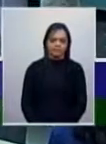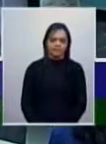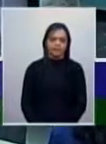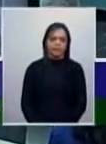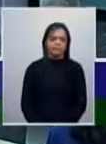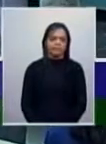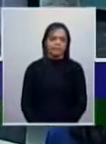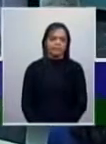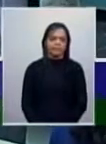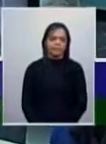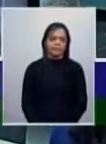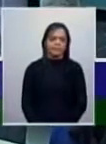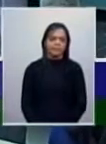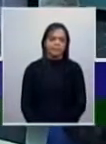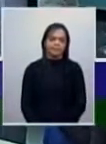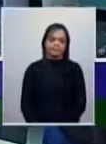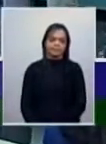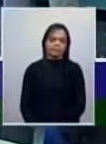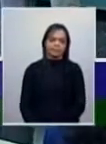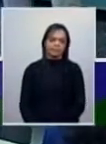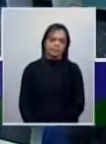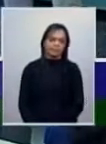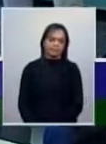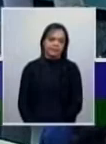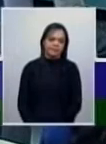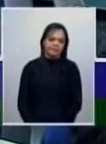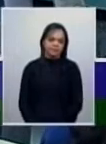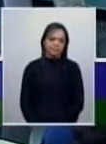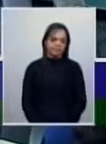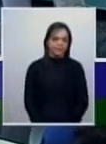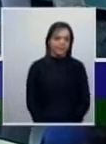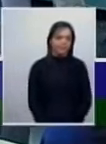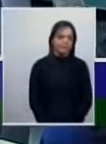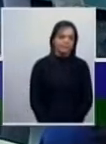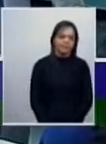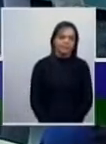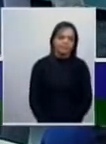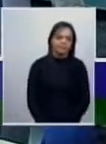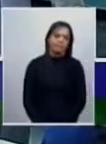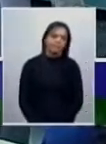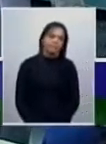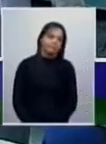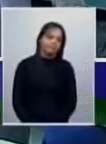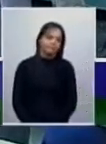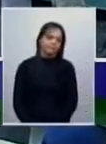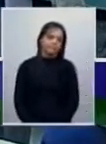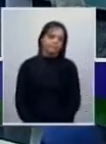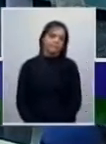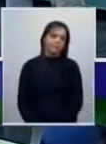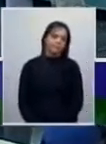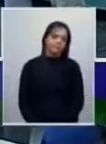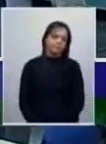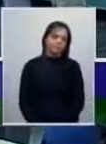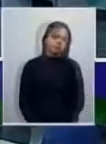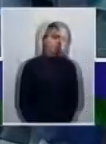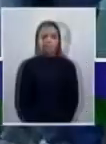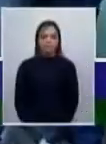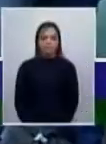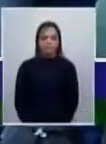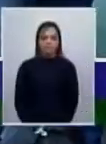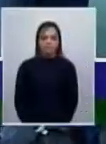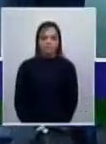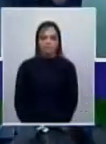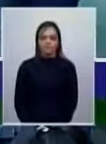Mamede e Bruno Andrade Mamede, pai e filho. As homenagens foram de iniciativa do vereador Antônio Carrijo.